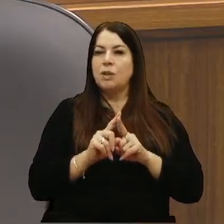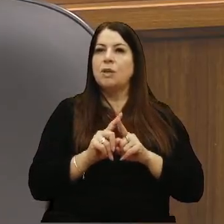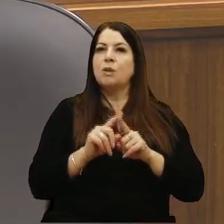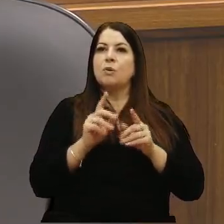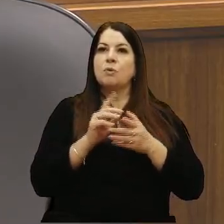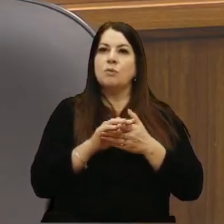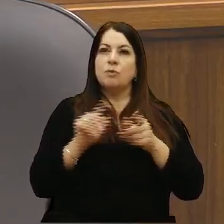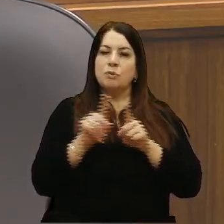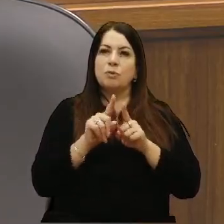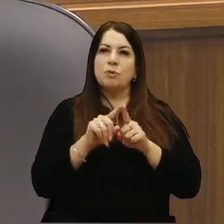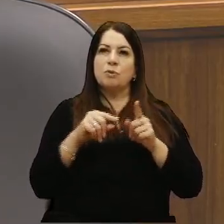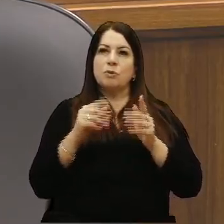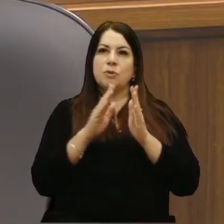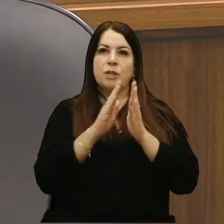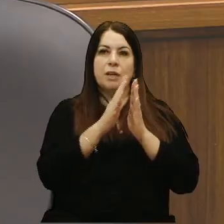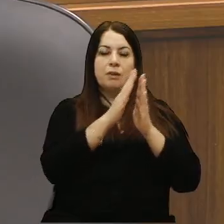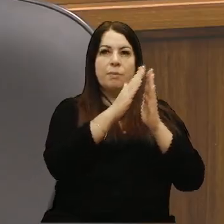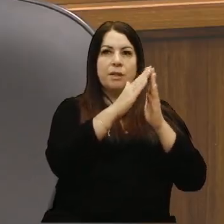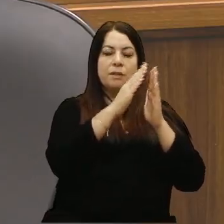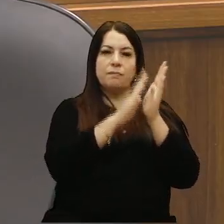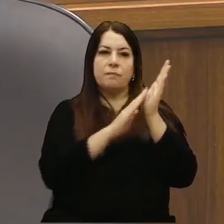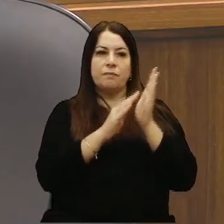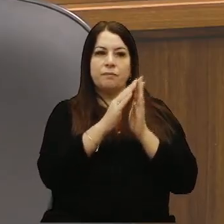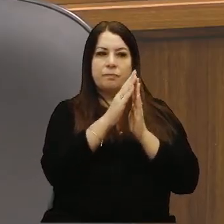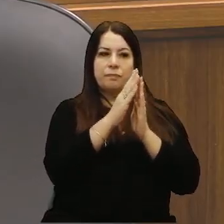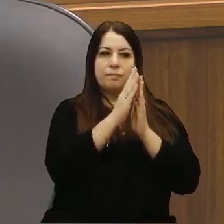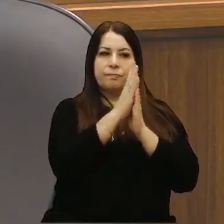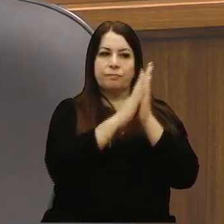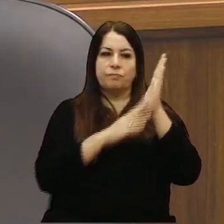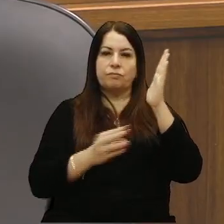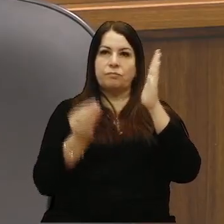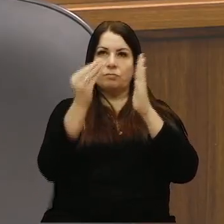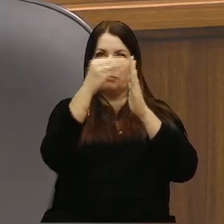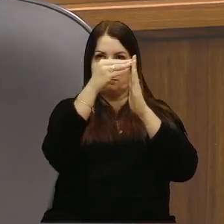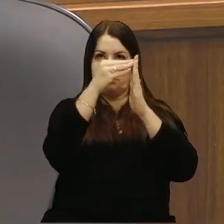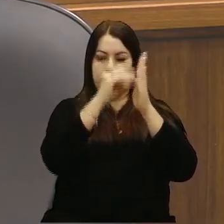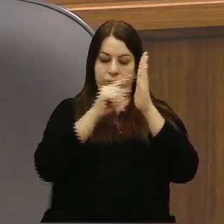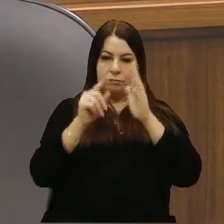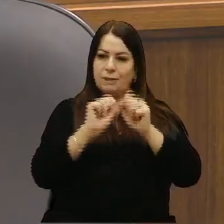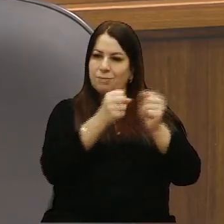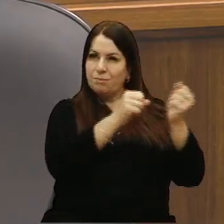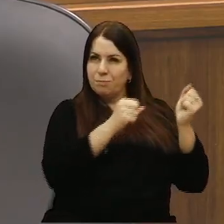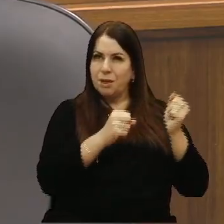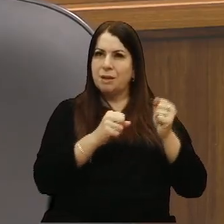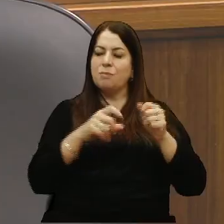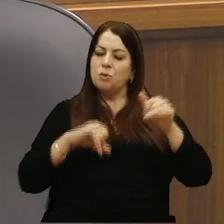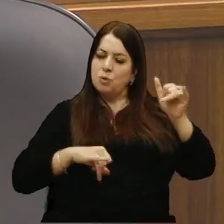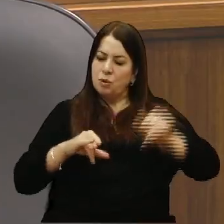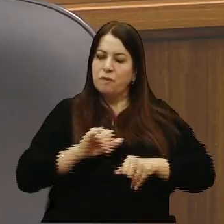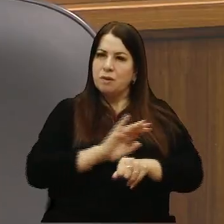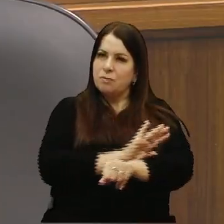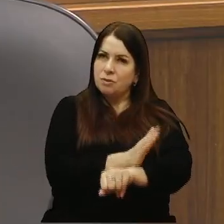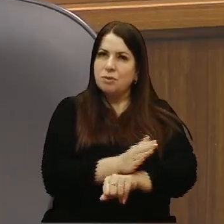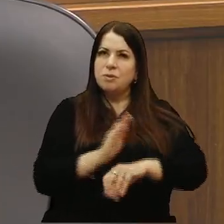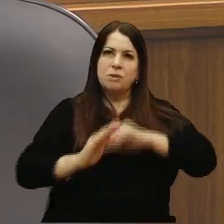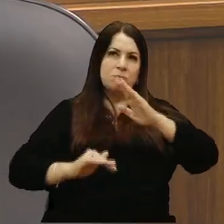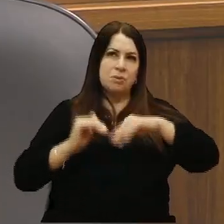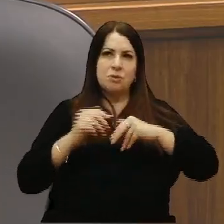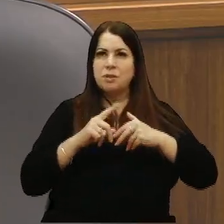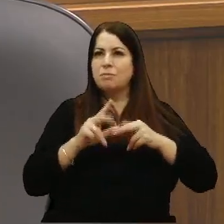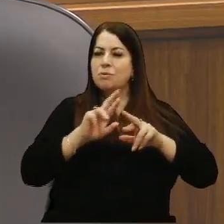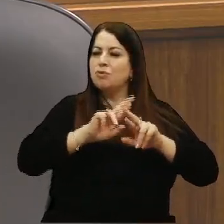são quebrados, na prática os negros e negras sofrem racismo. Na prática, a gente tem